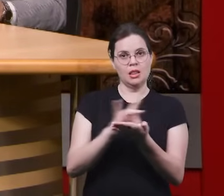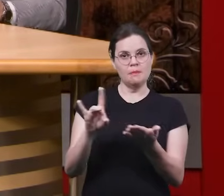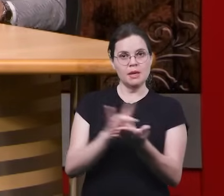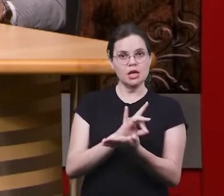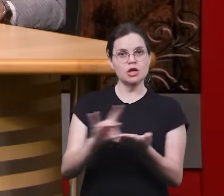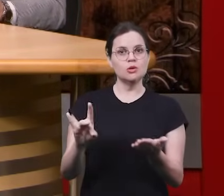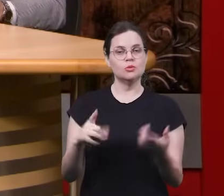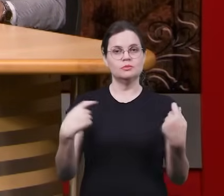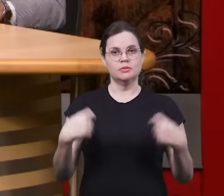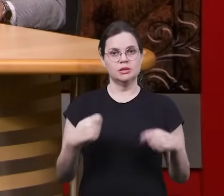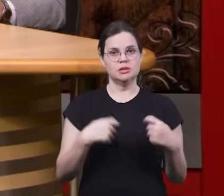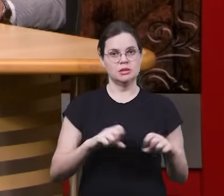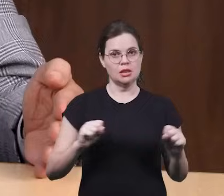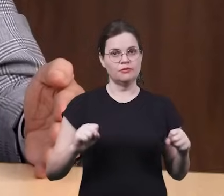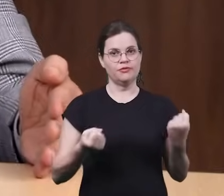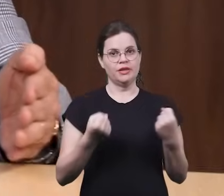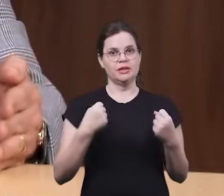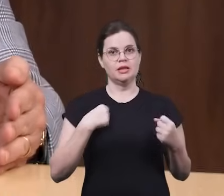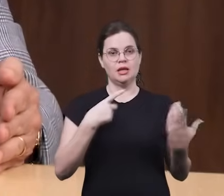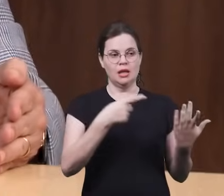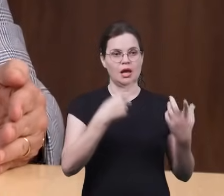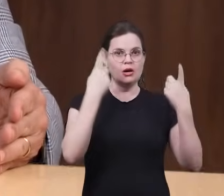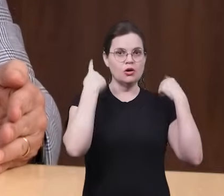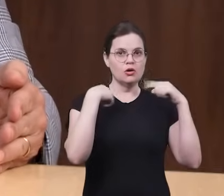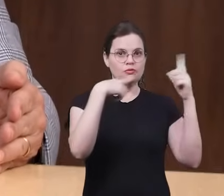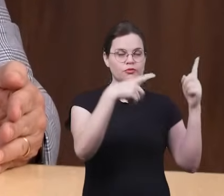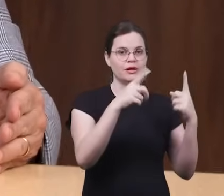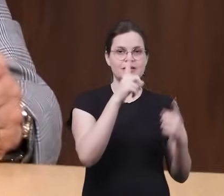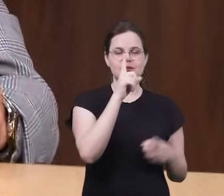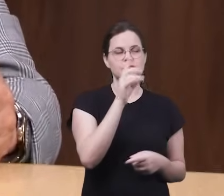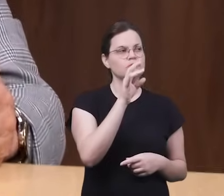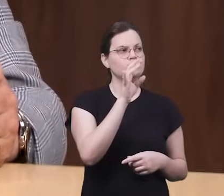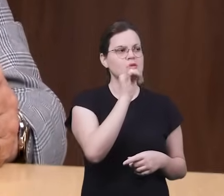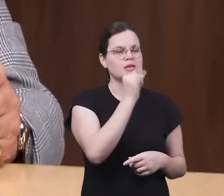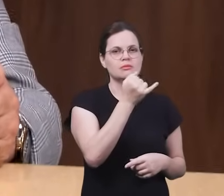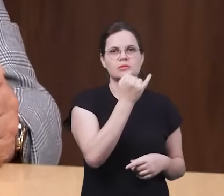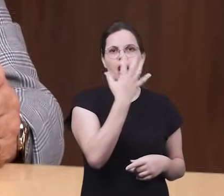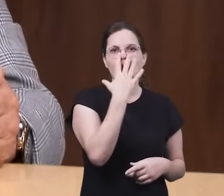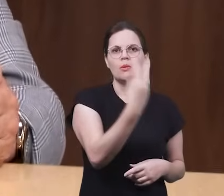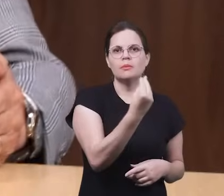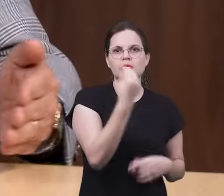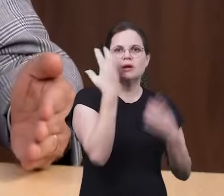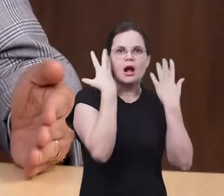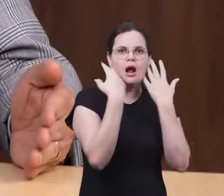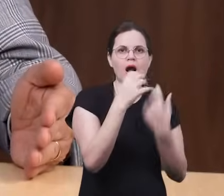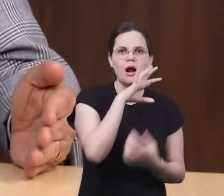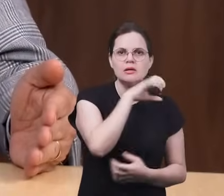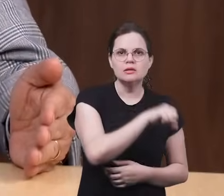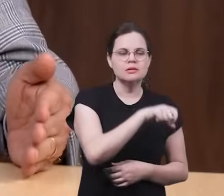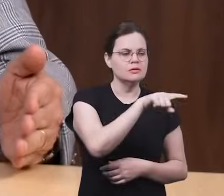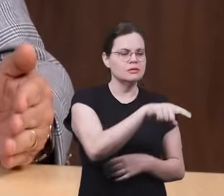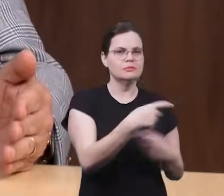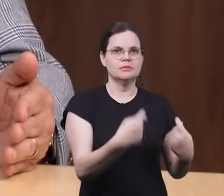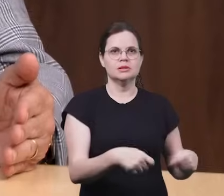que defender as ovelhas do predador. E todo mundo